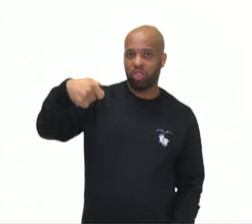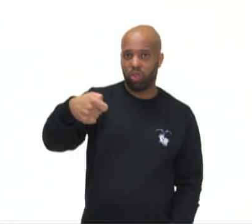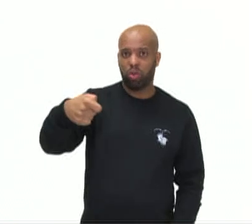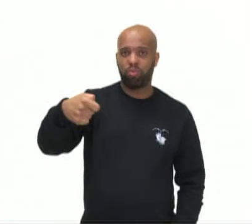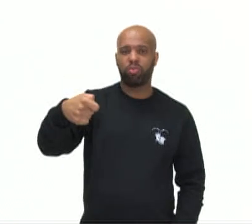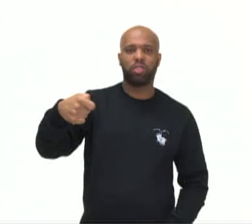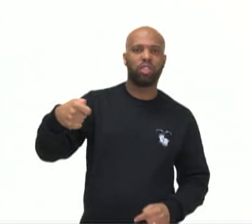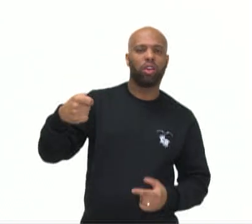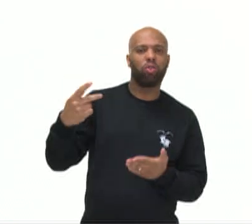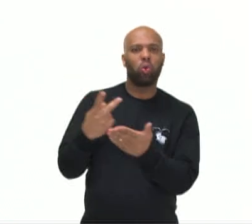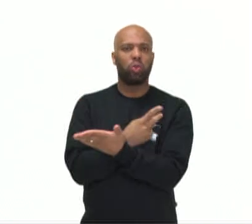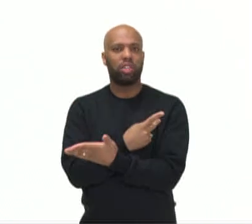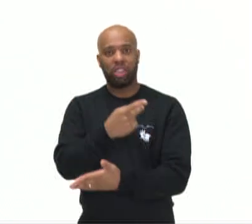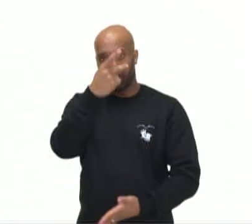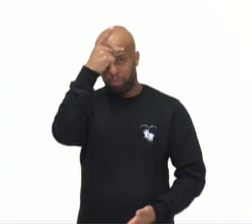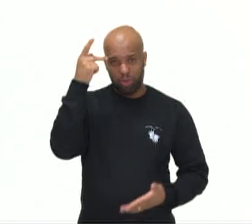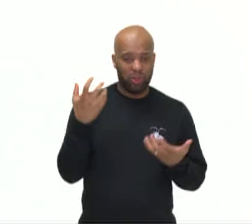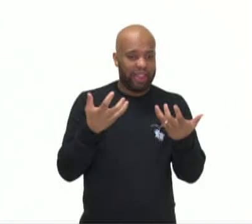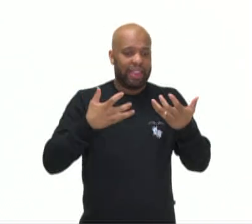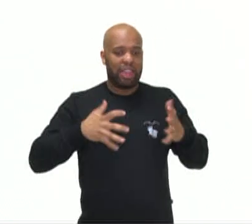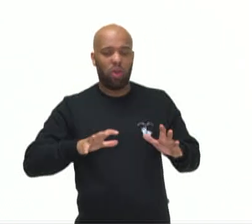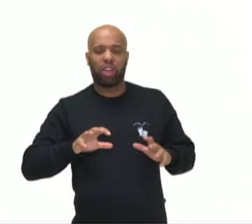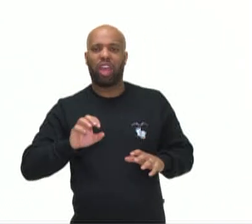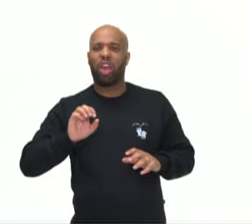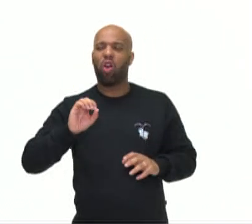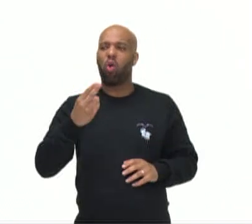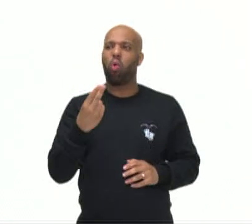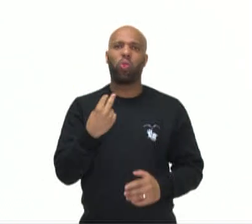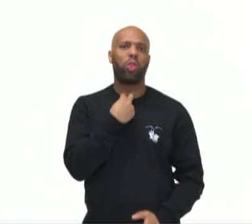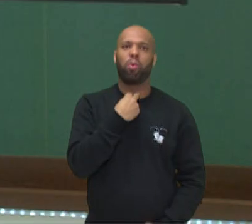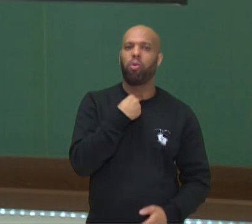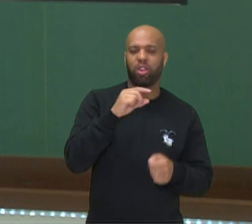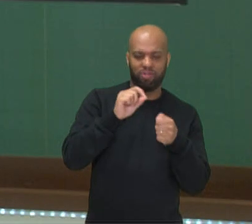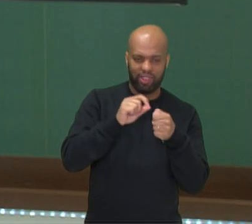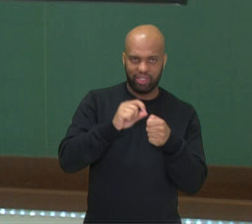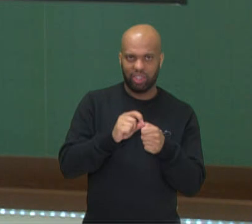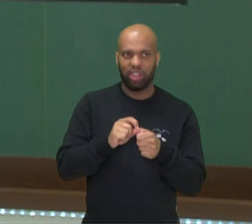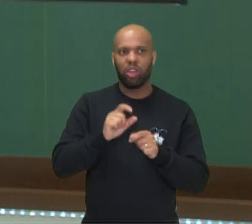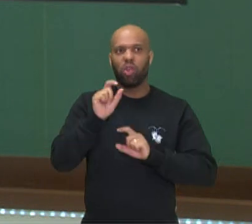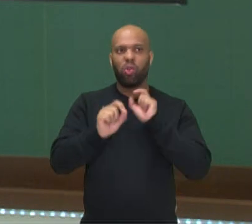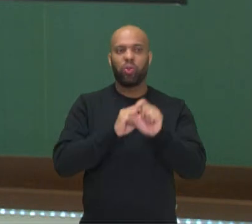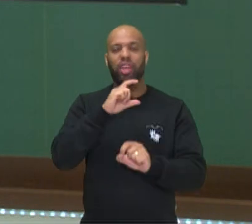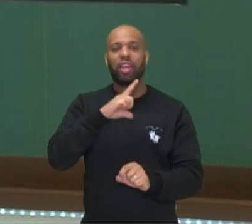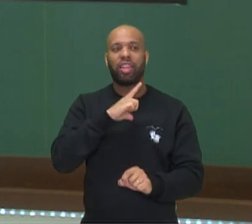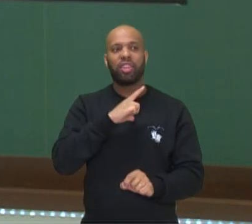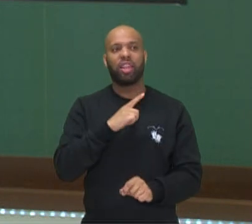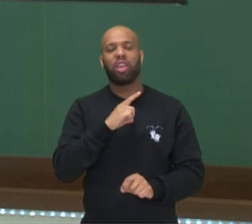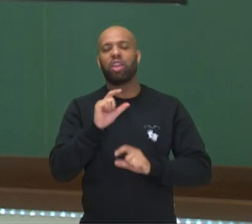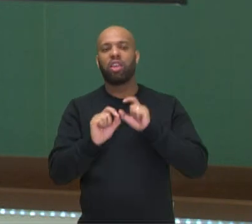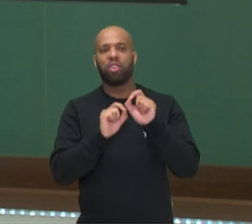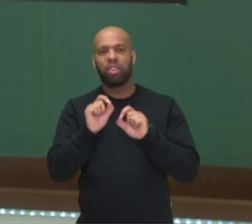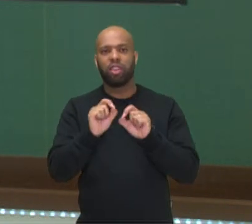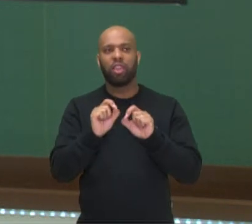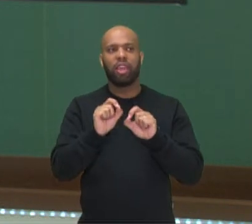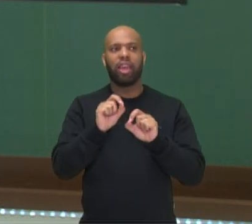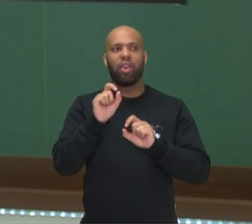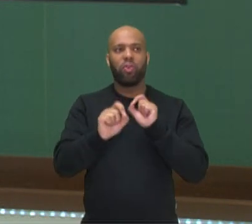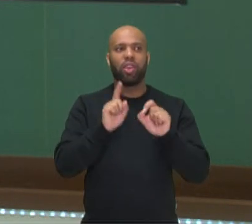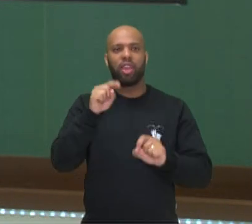o chargista não querer ou não poder fazê-la, né? Então, vejam que a gente tem um recurso que nós chamamos também